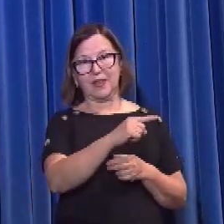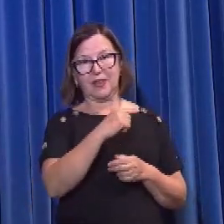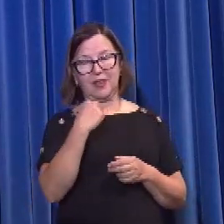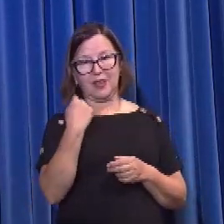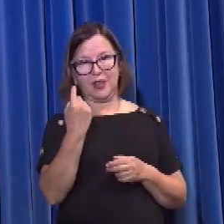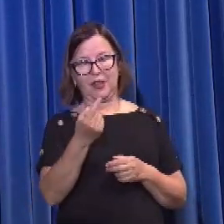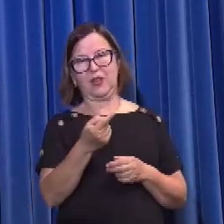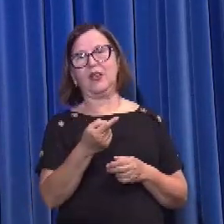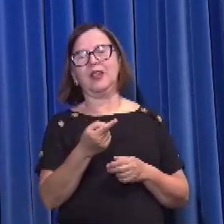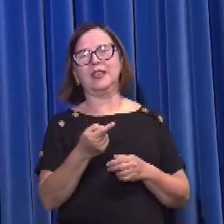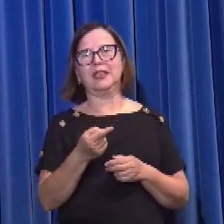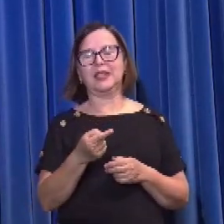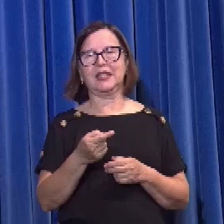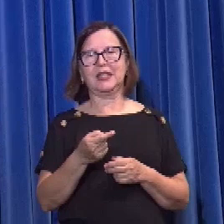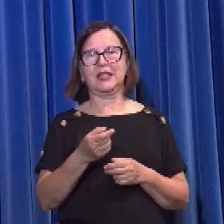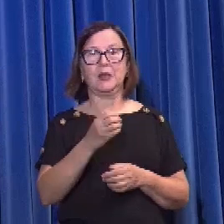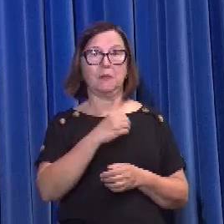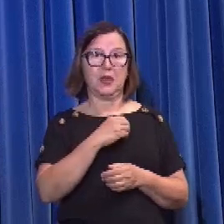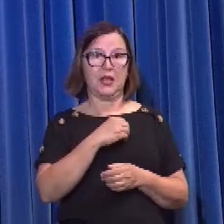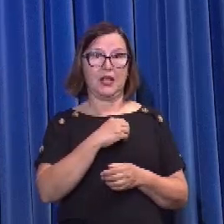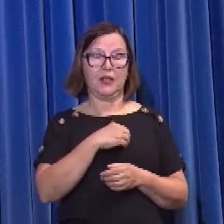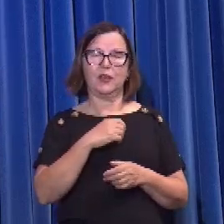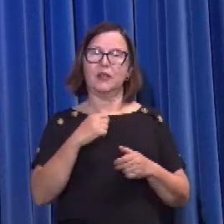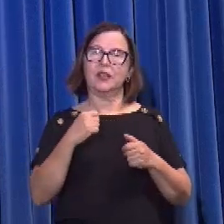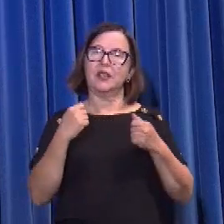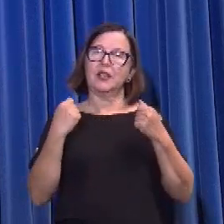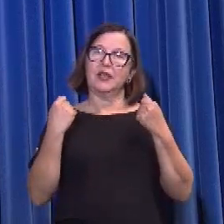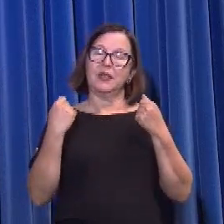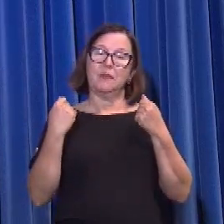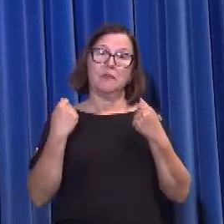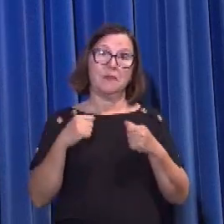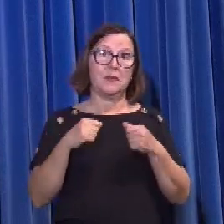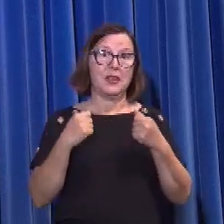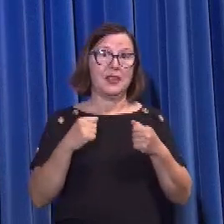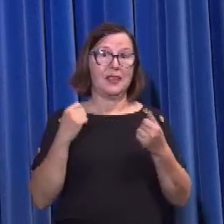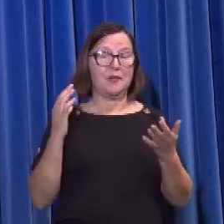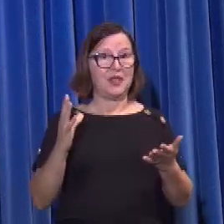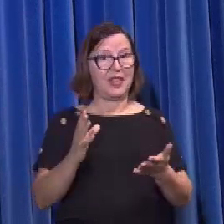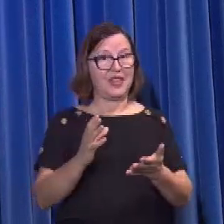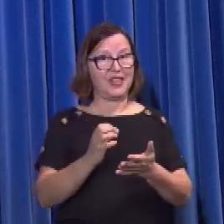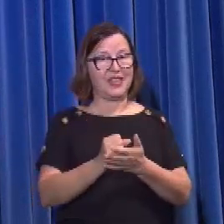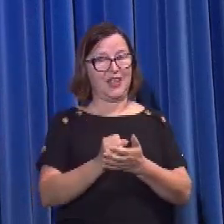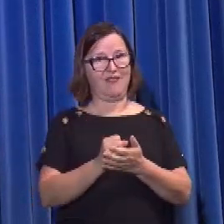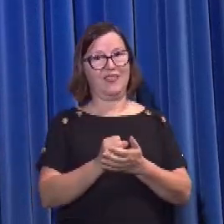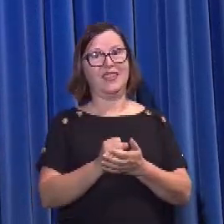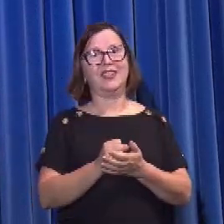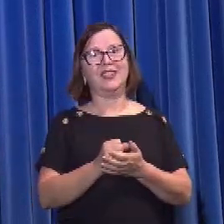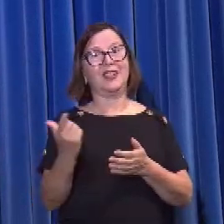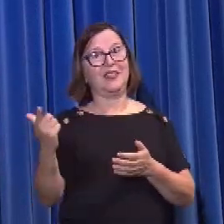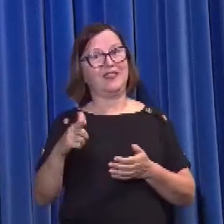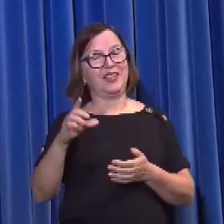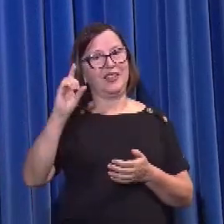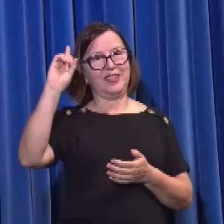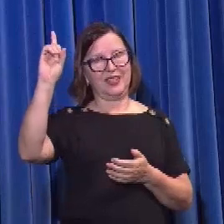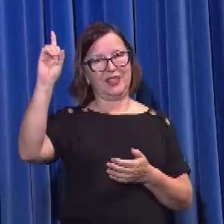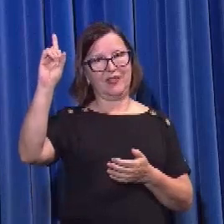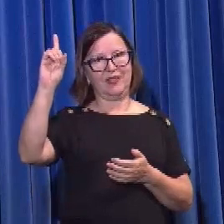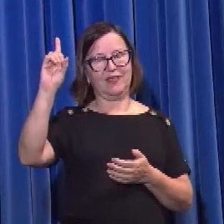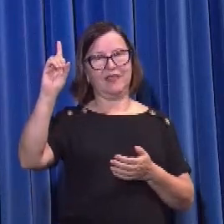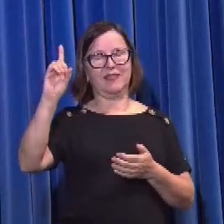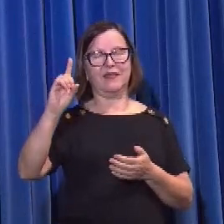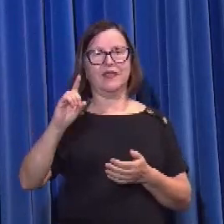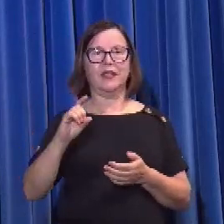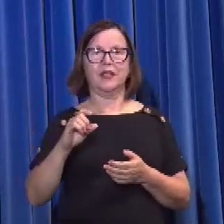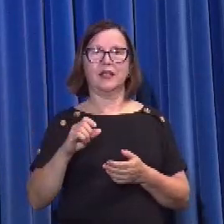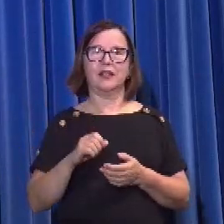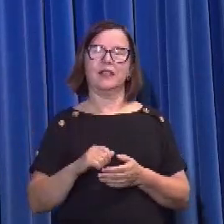dos atos soberanos de Deus, nós temos uma segurança que se fundamenta na capacidade e na vontade de